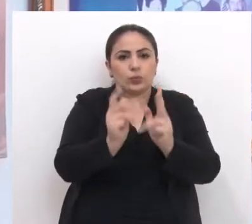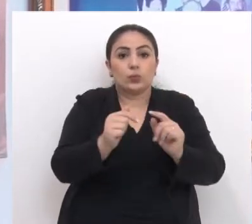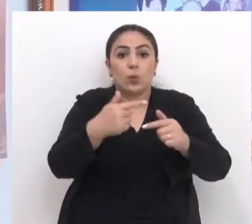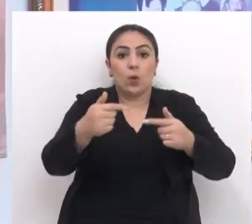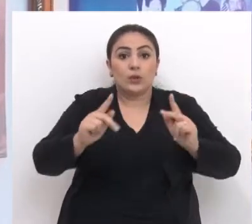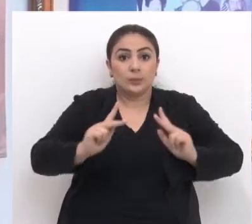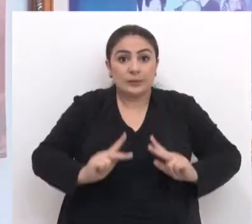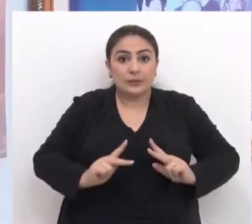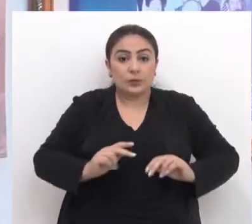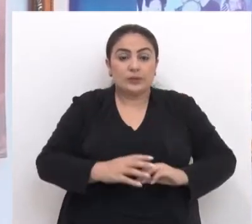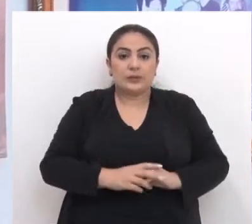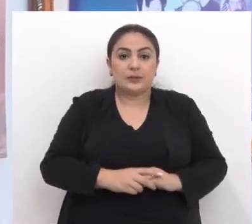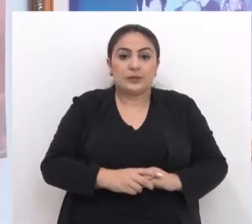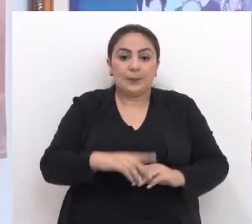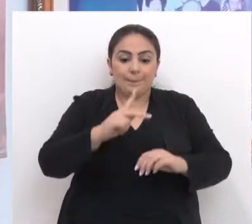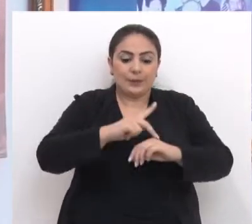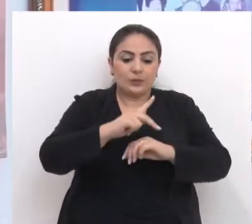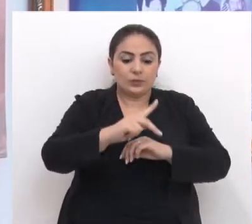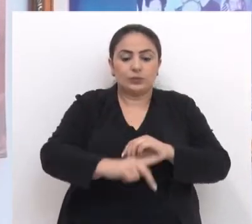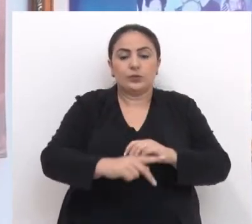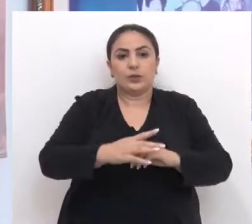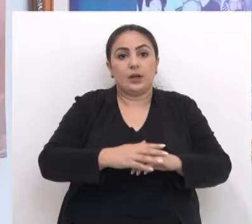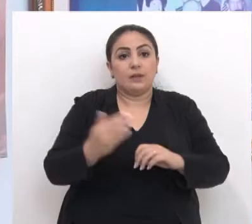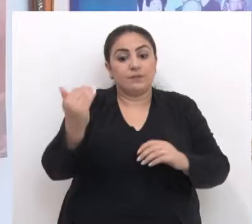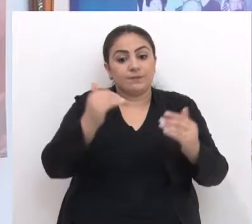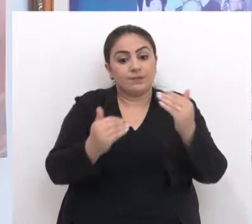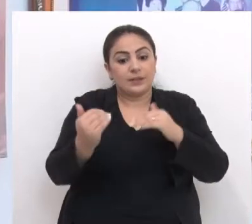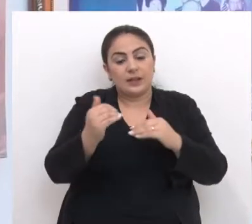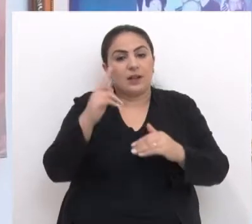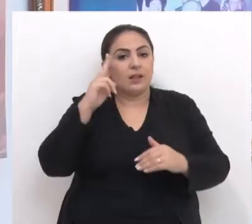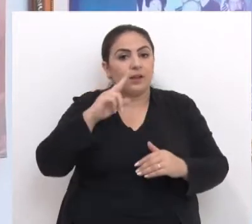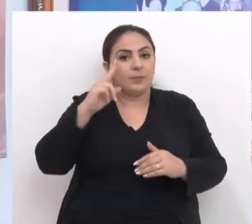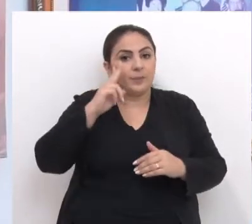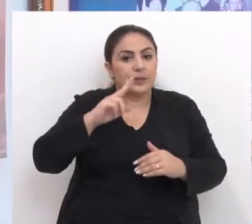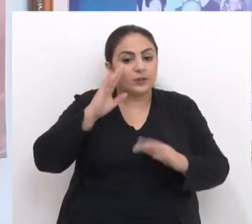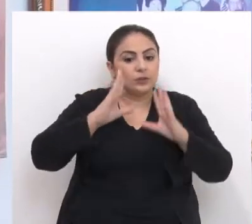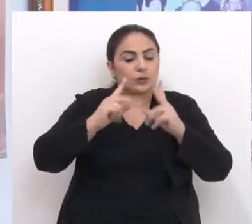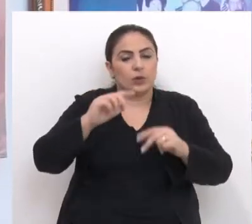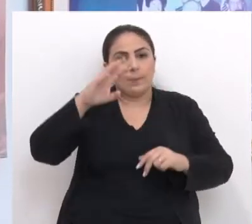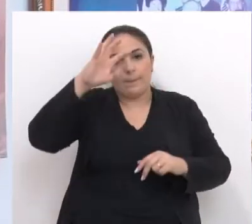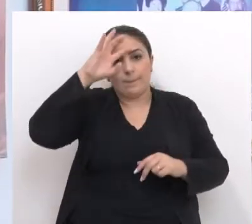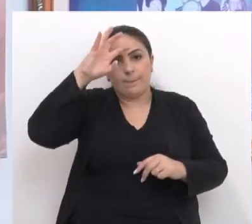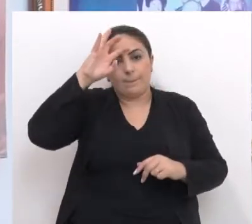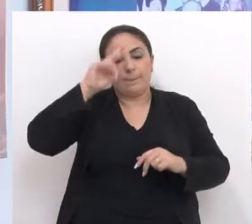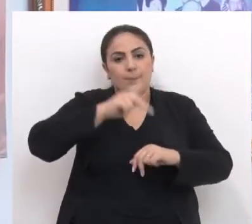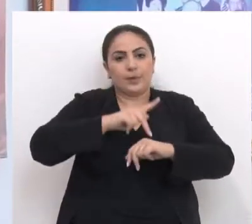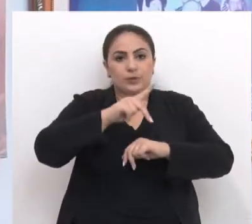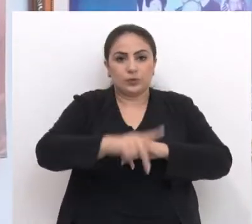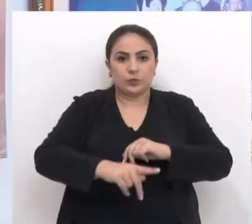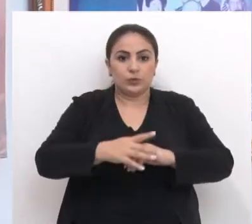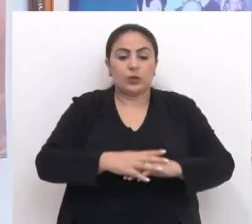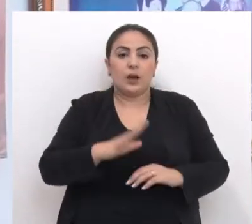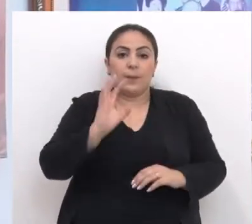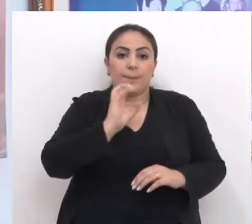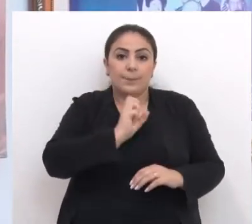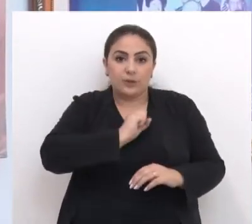com outras personalidades de Passo Fundo, vem aí resgatando a memória